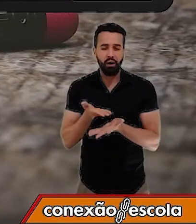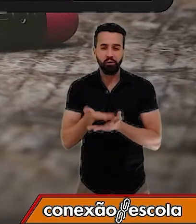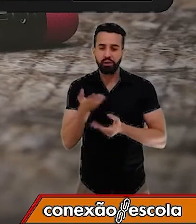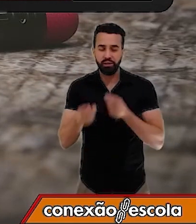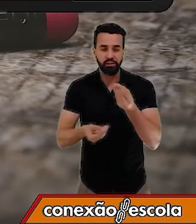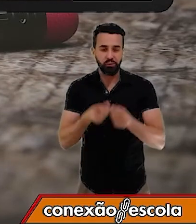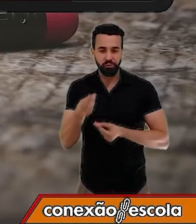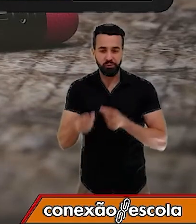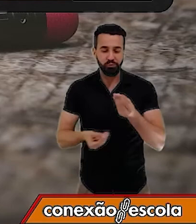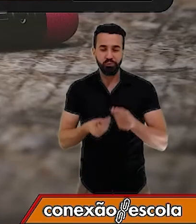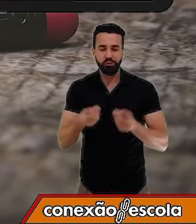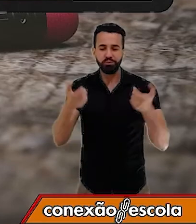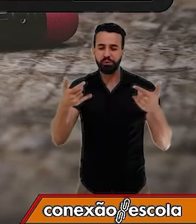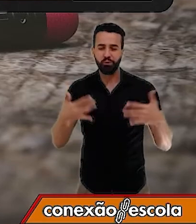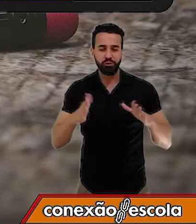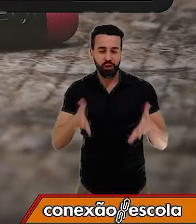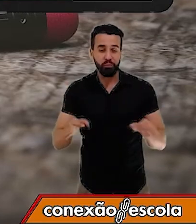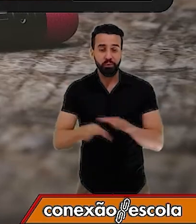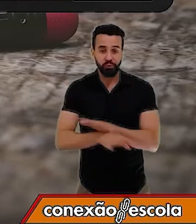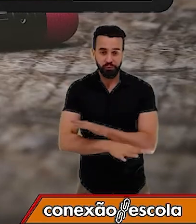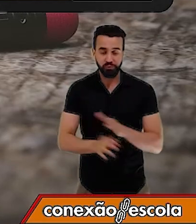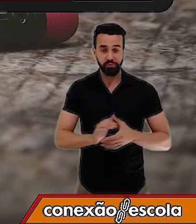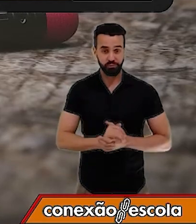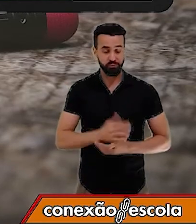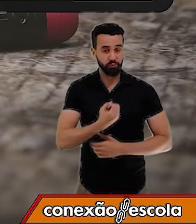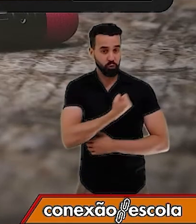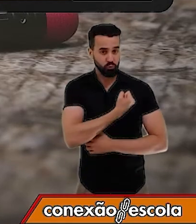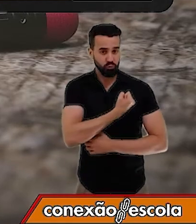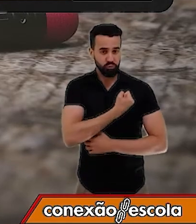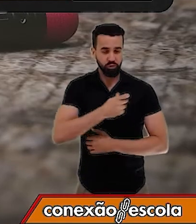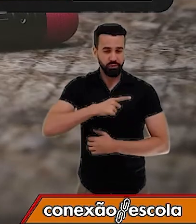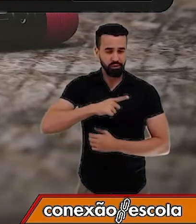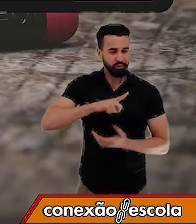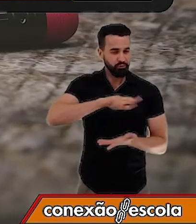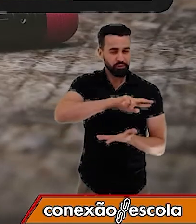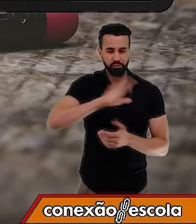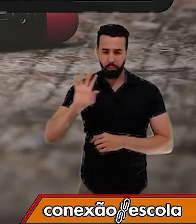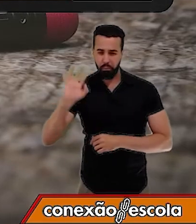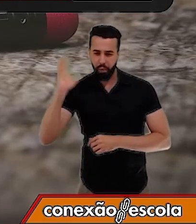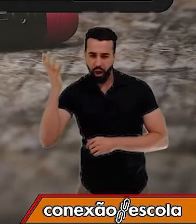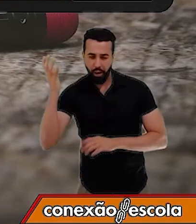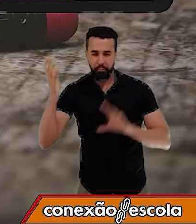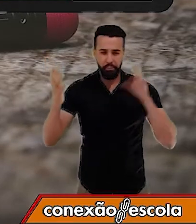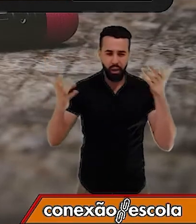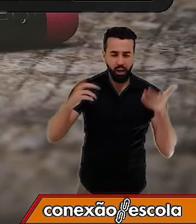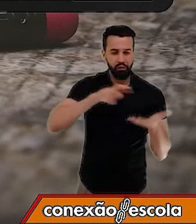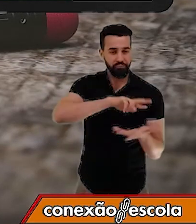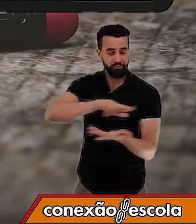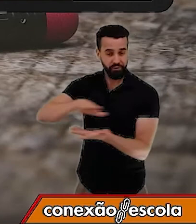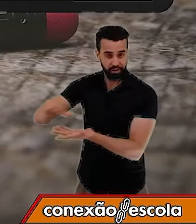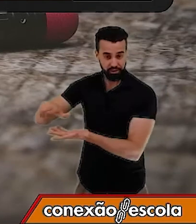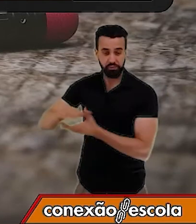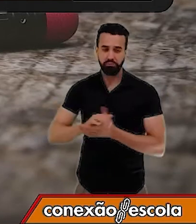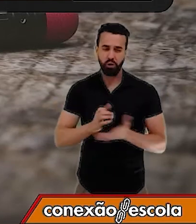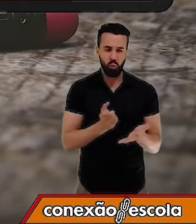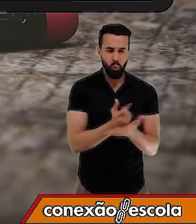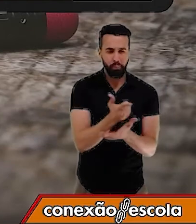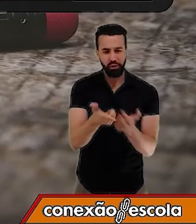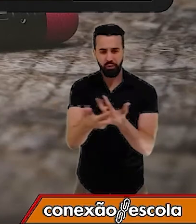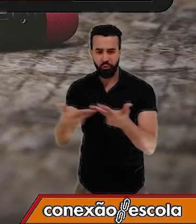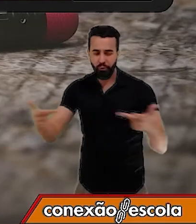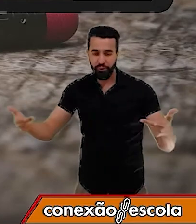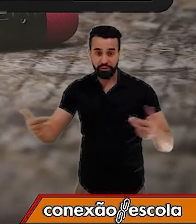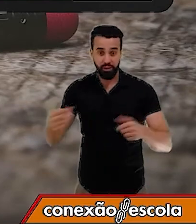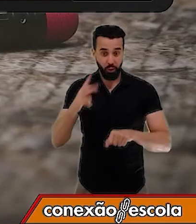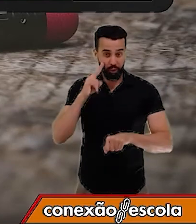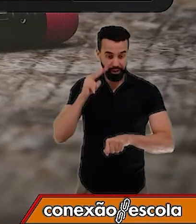viu hoje. Vimos que os números são utilizados em várias situações do nosso dia a dia. Para fazer compras, para olhar